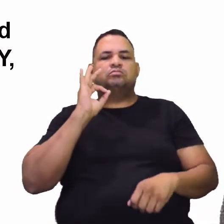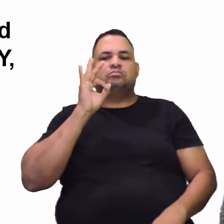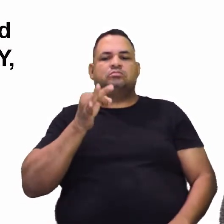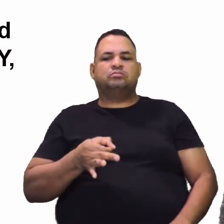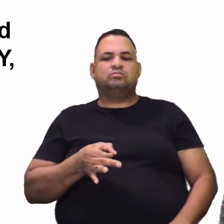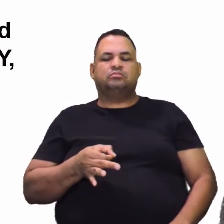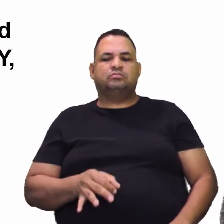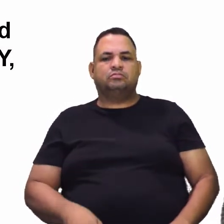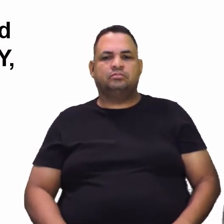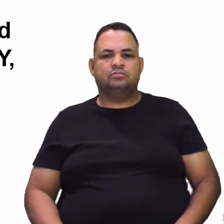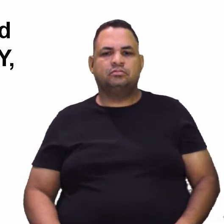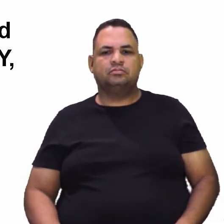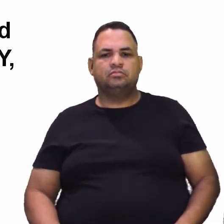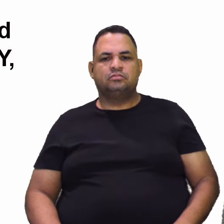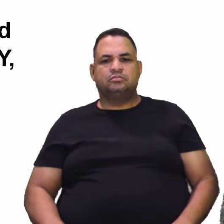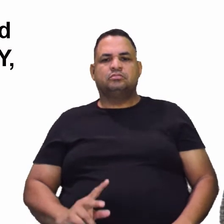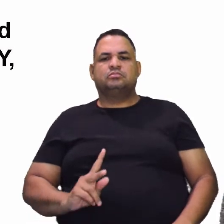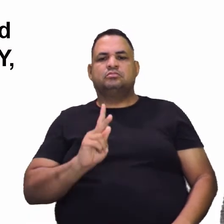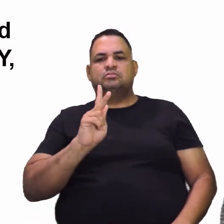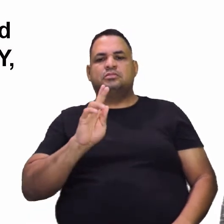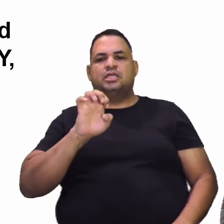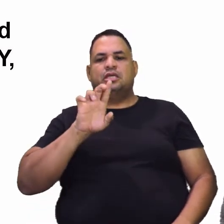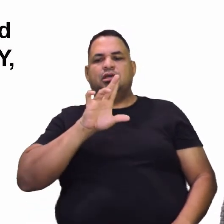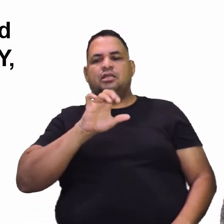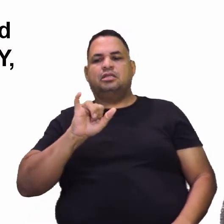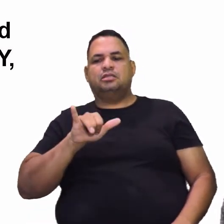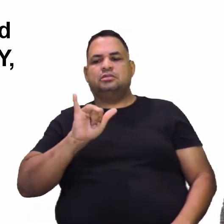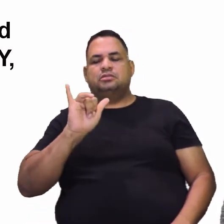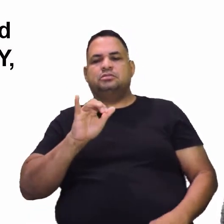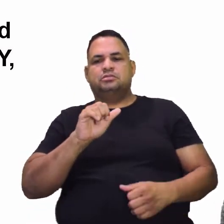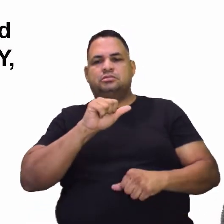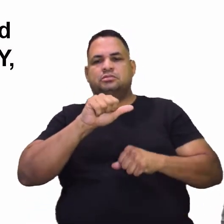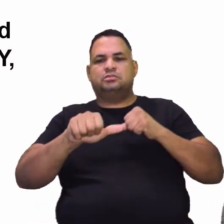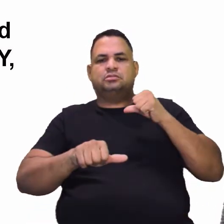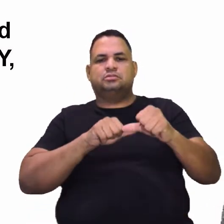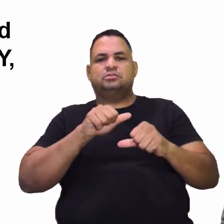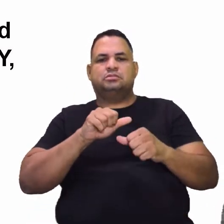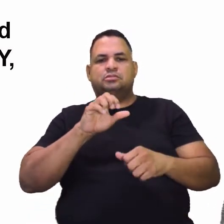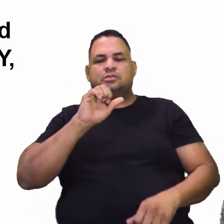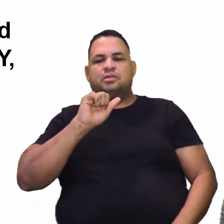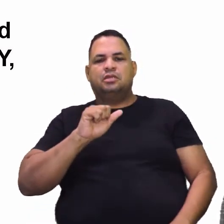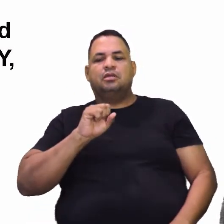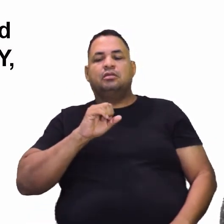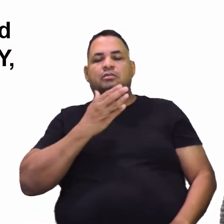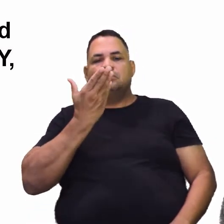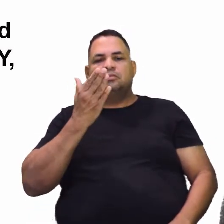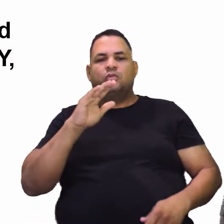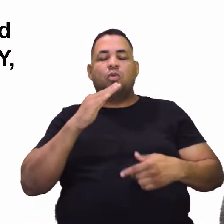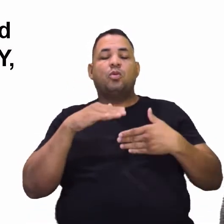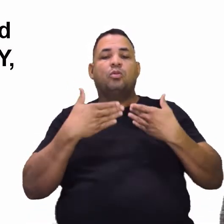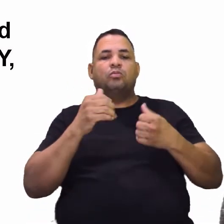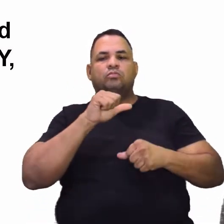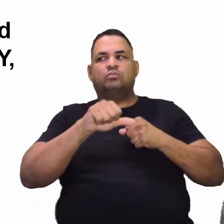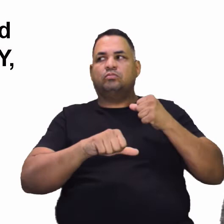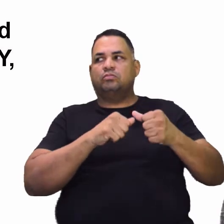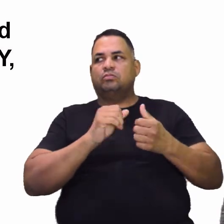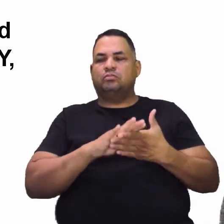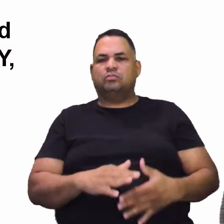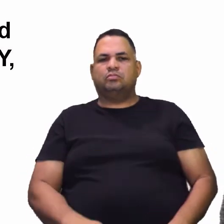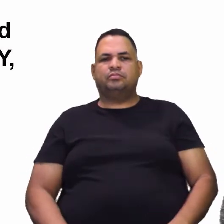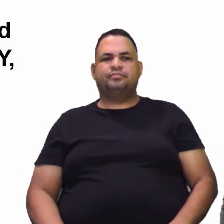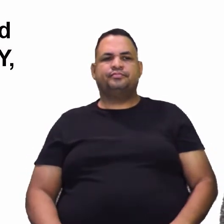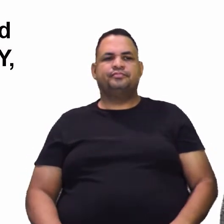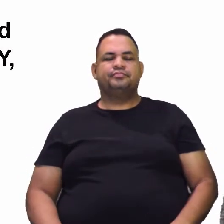correta? Kelly no lugar de I. Então, a gente tem uma mudança aí no verbo. Então, qual seria essa mudança? Deixa eu